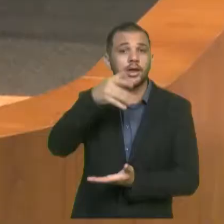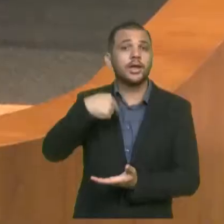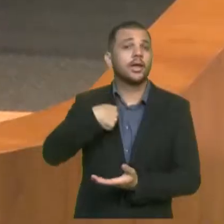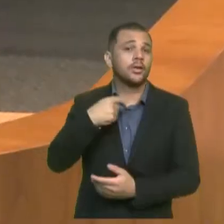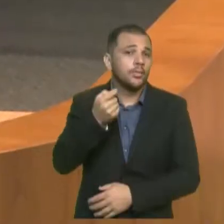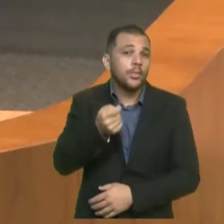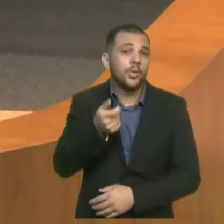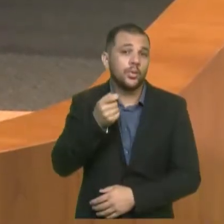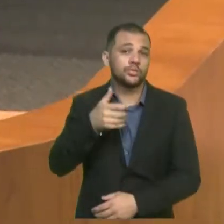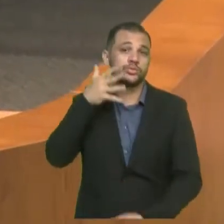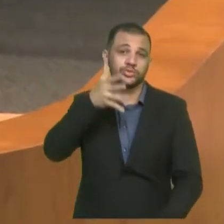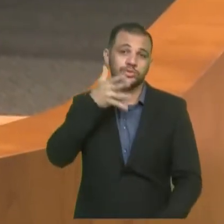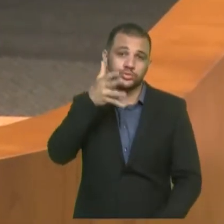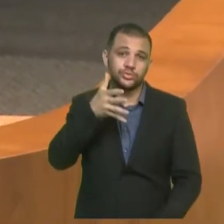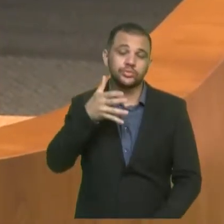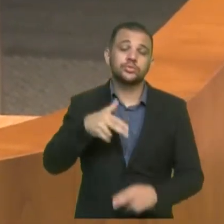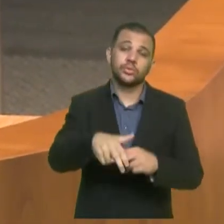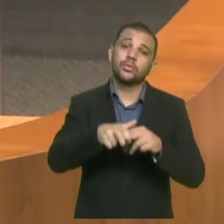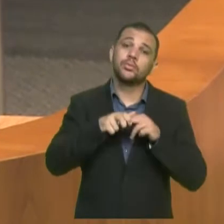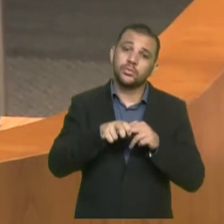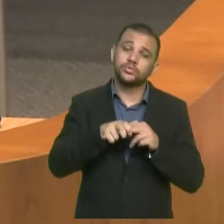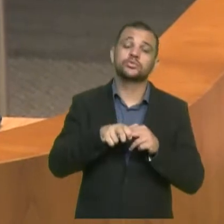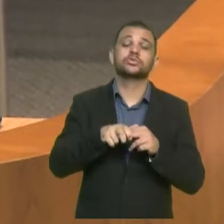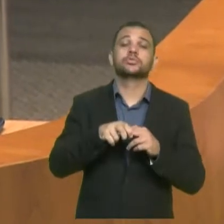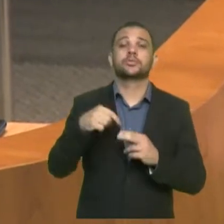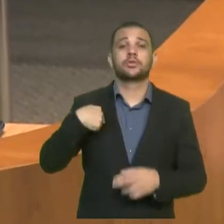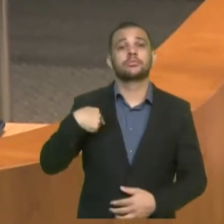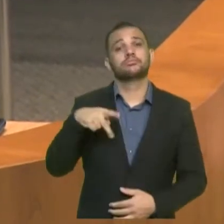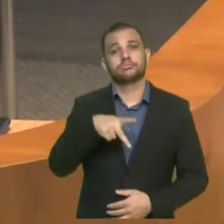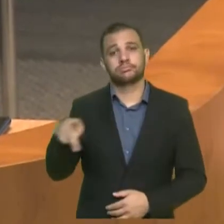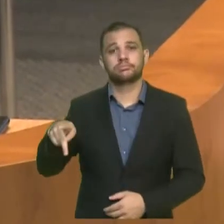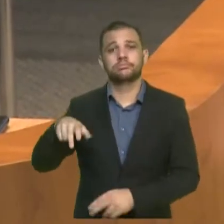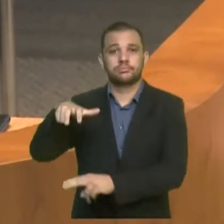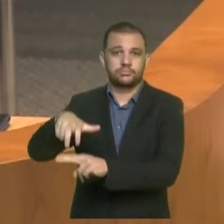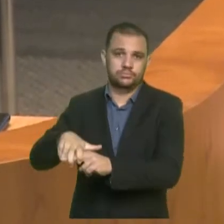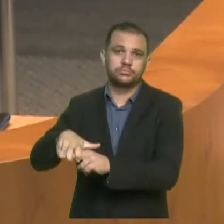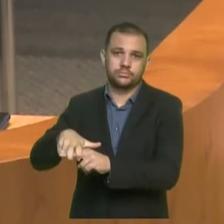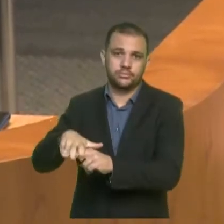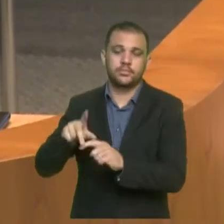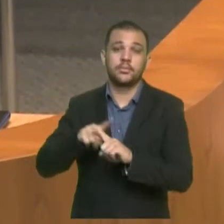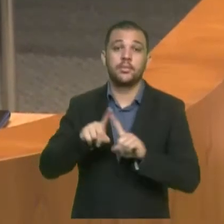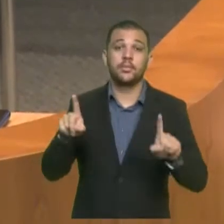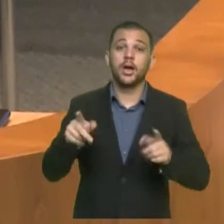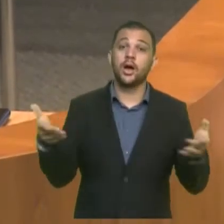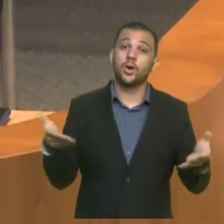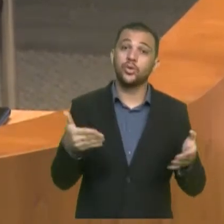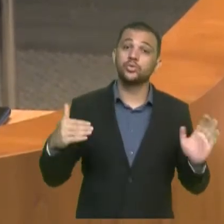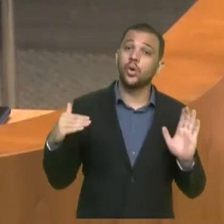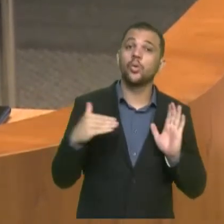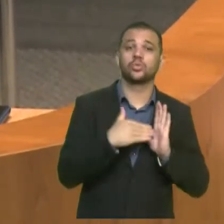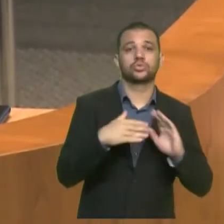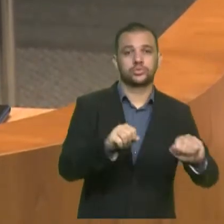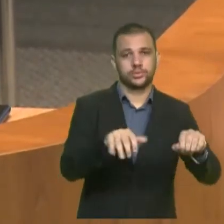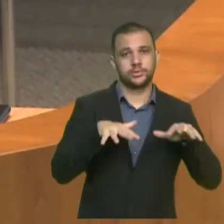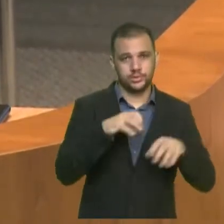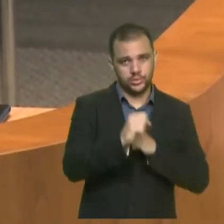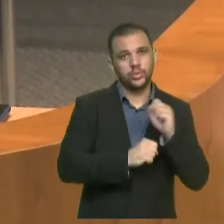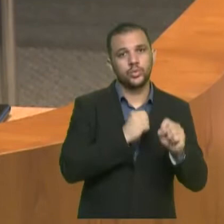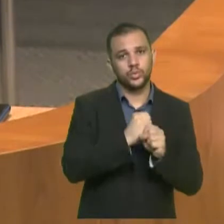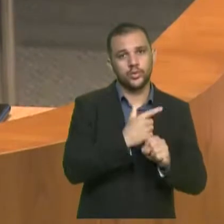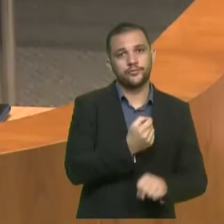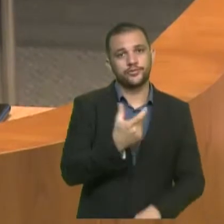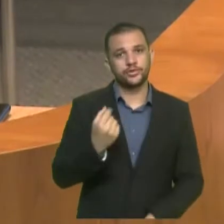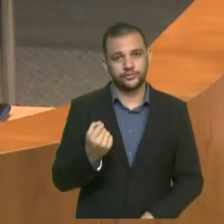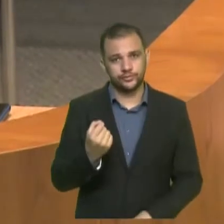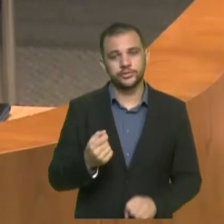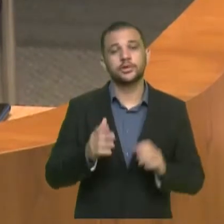sessões, mas como essa é a última sessão do ano e está chegando ao fim o segundo mandato